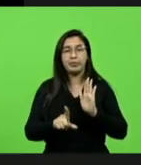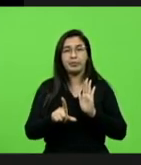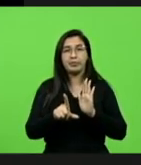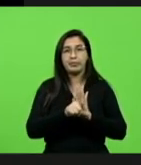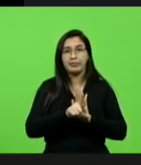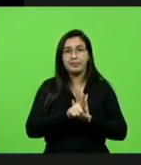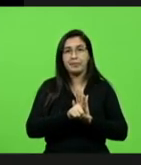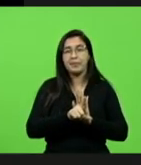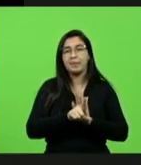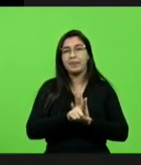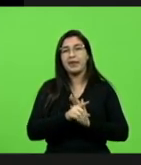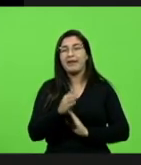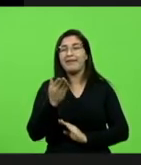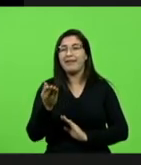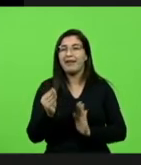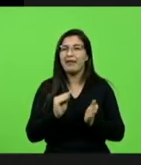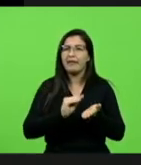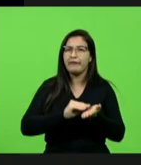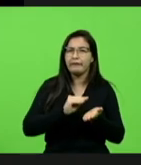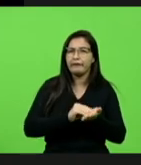ainda carece